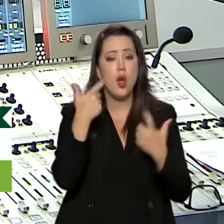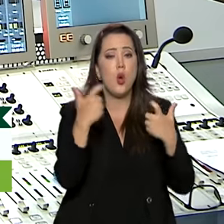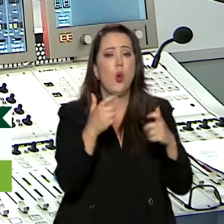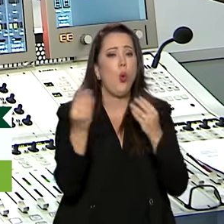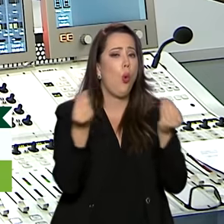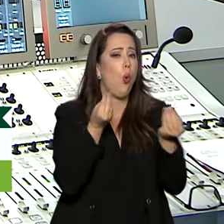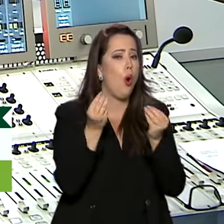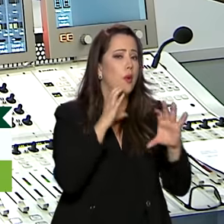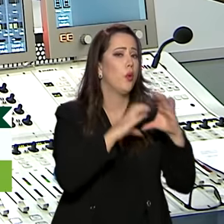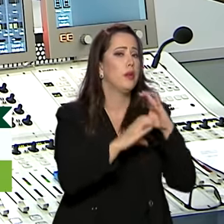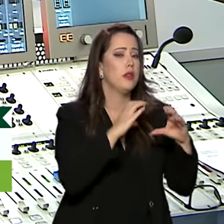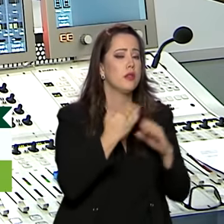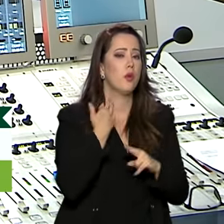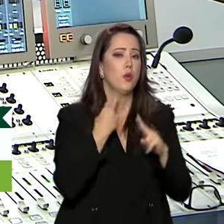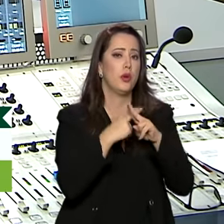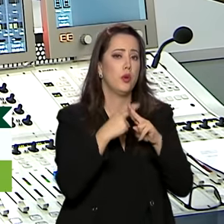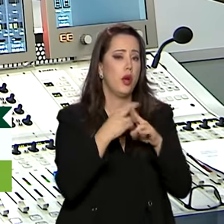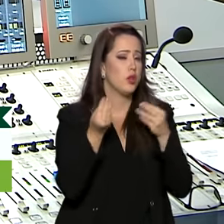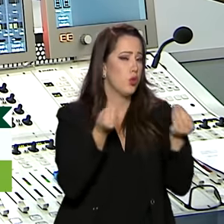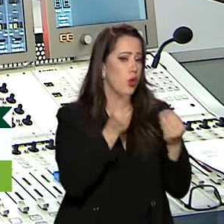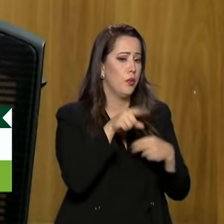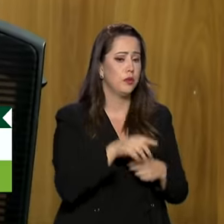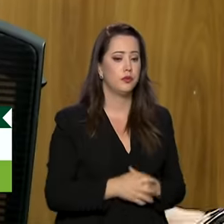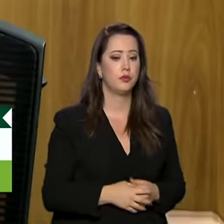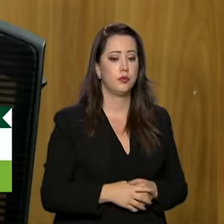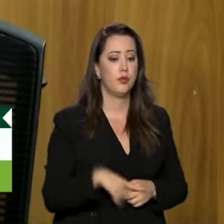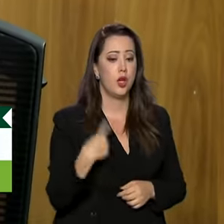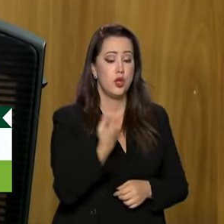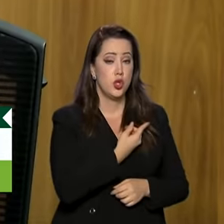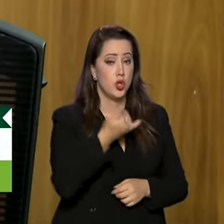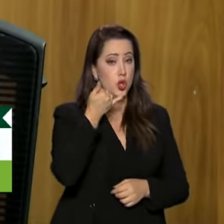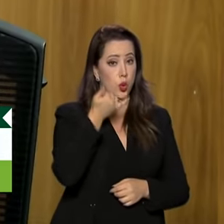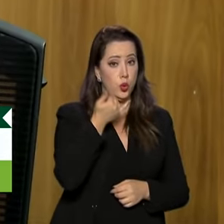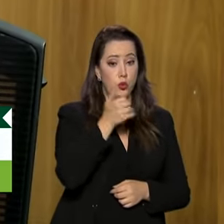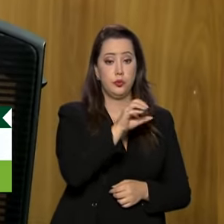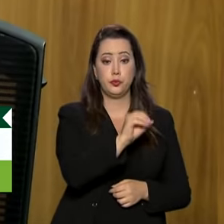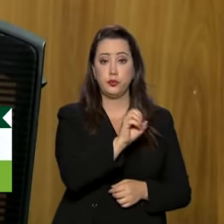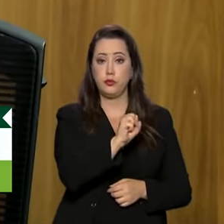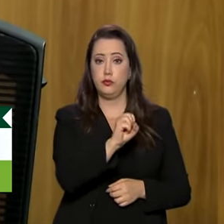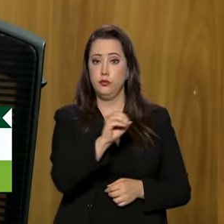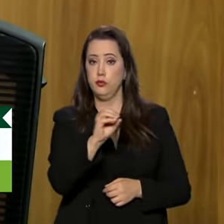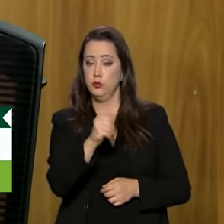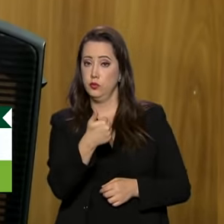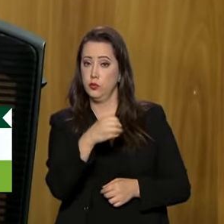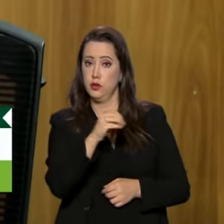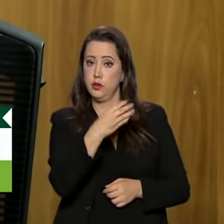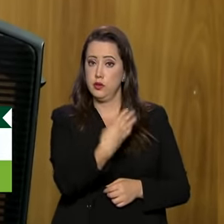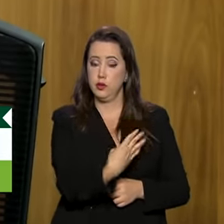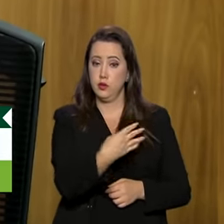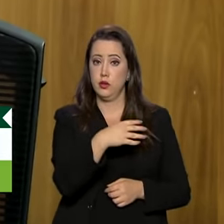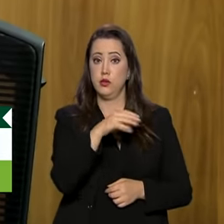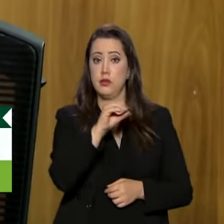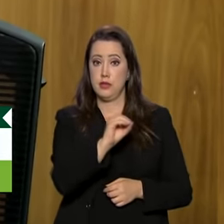os canais de atendimento da Caixa sem nós temos é o 0800 104